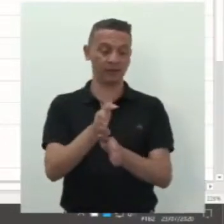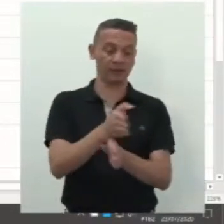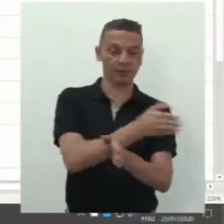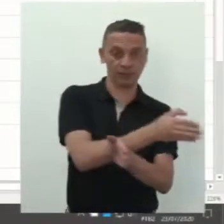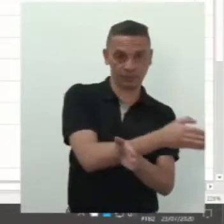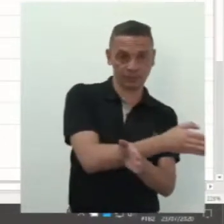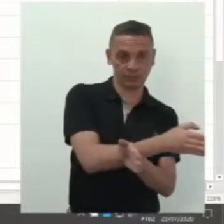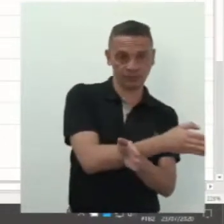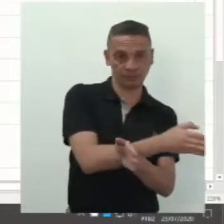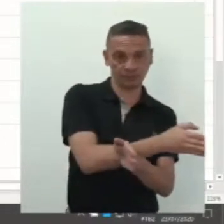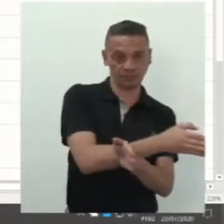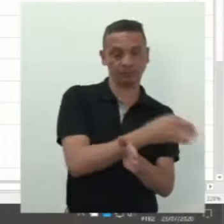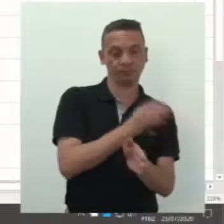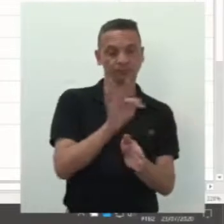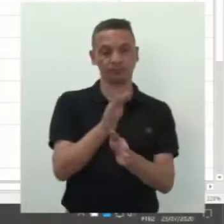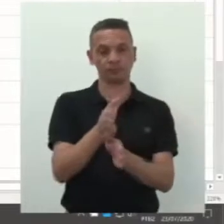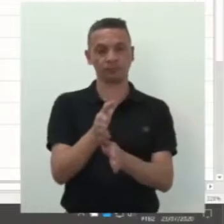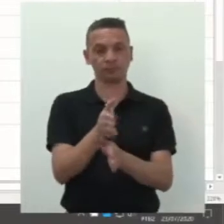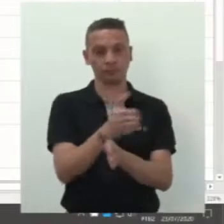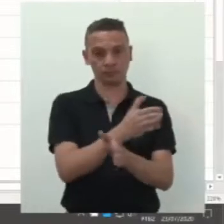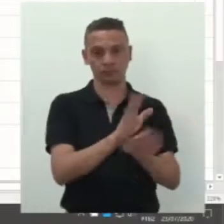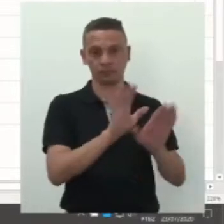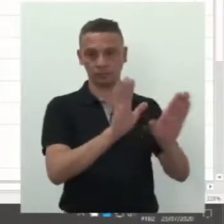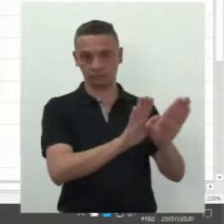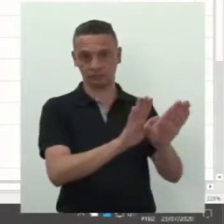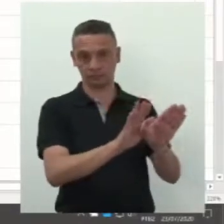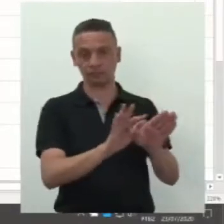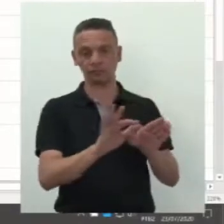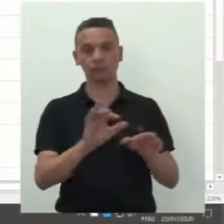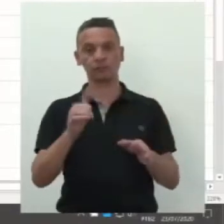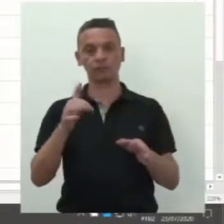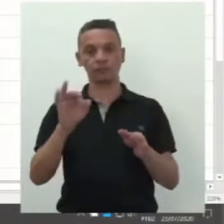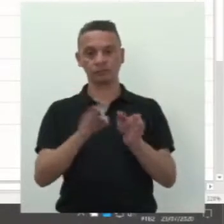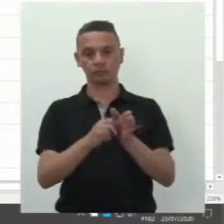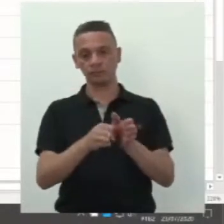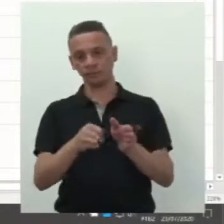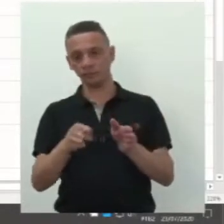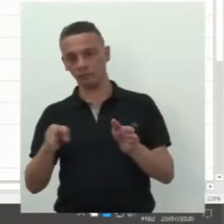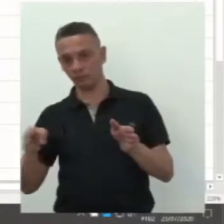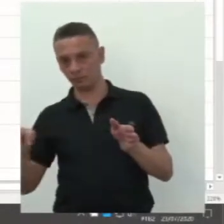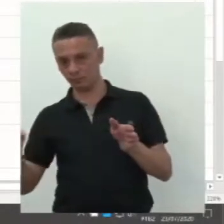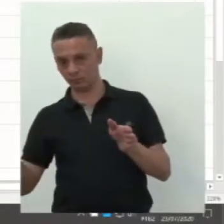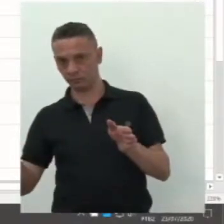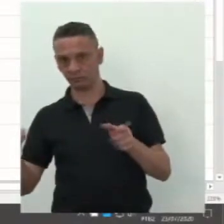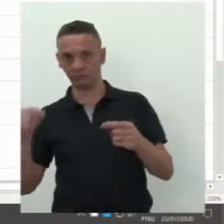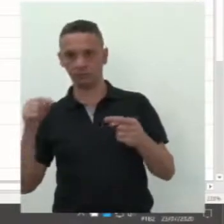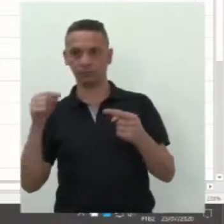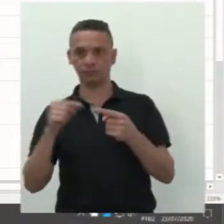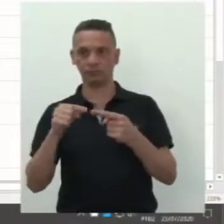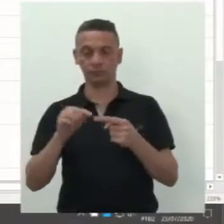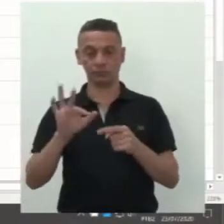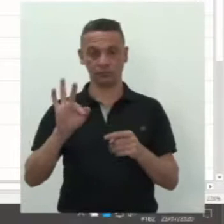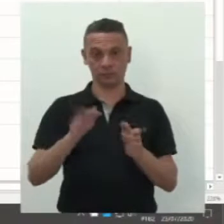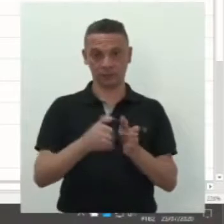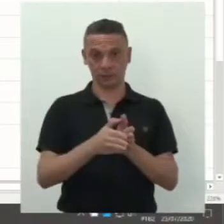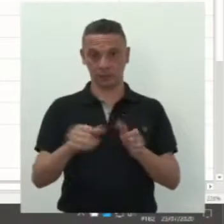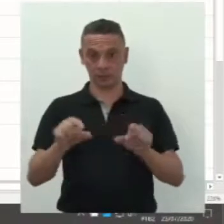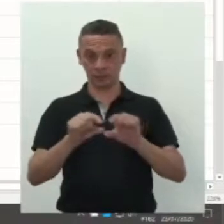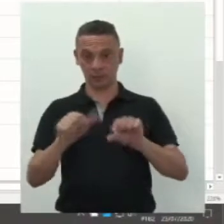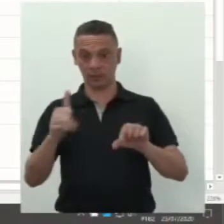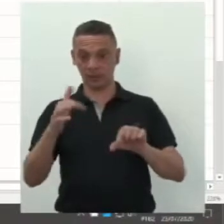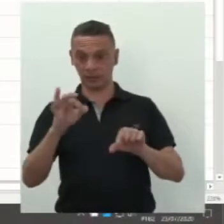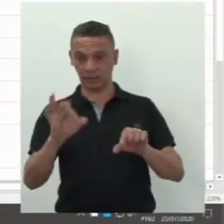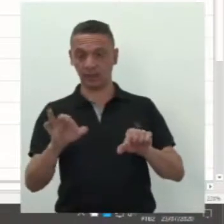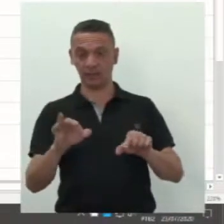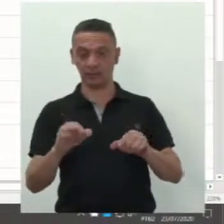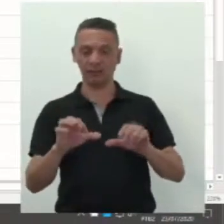D, E, C, B, A, congelado, e da coluna 10 para trás, da linha 10 para trás,